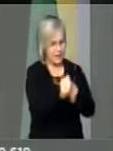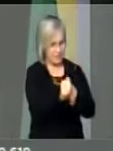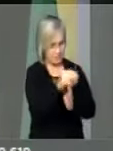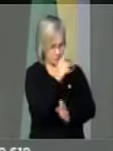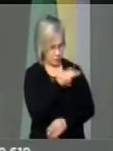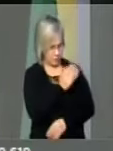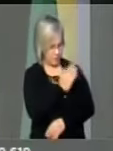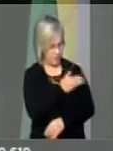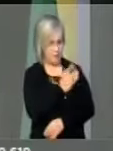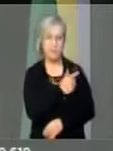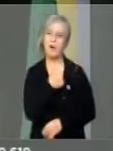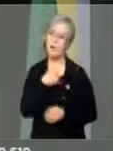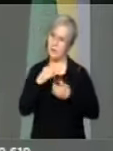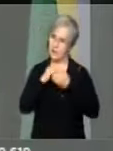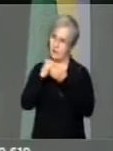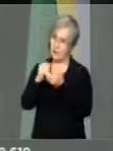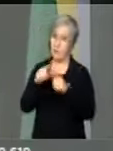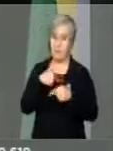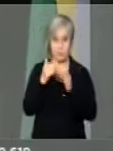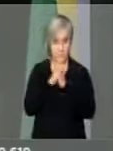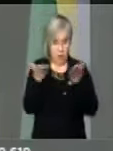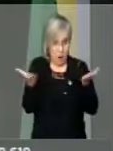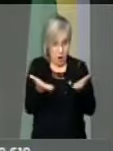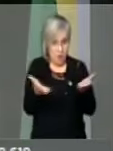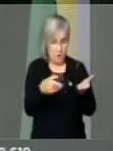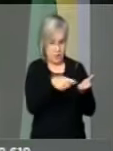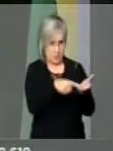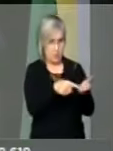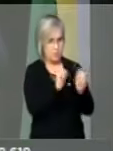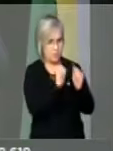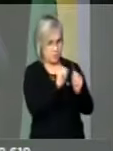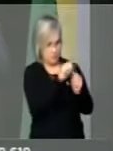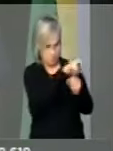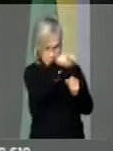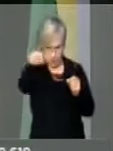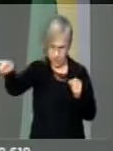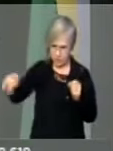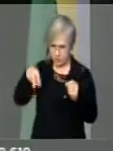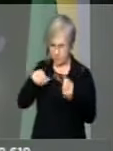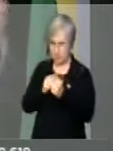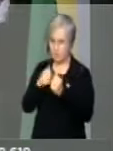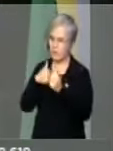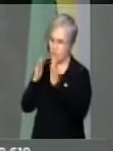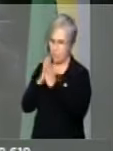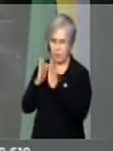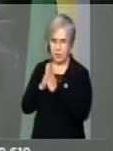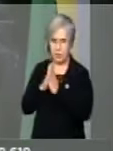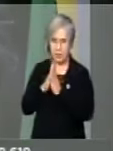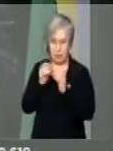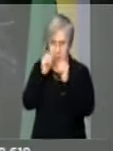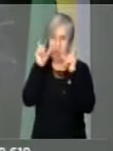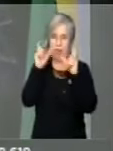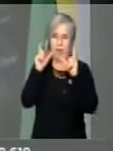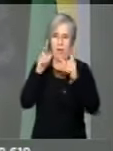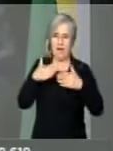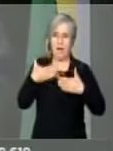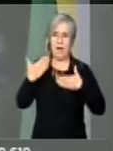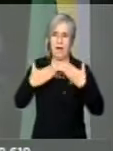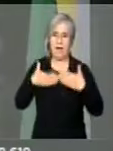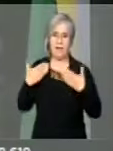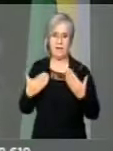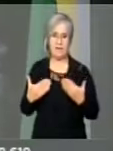vou levar, mas eu quero rezar por você agora. Você pode sair daí um pouquinho e vir aqui? Ela estalou um olho assim, assustada,